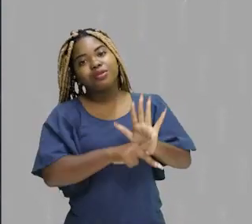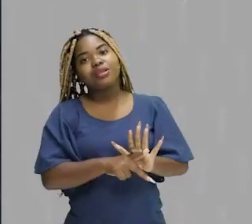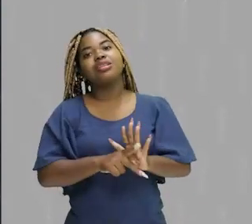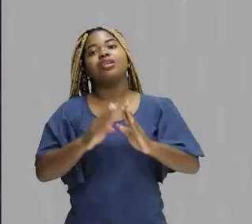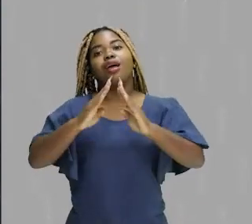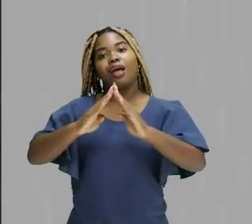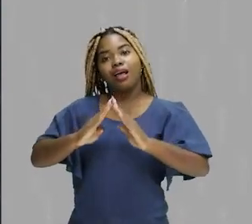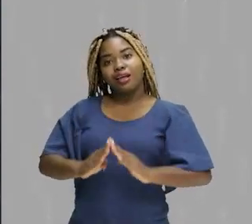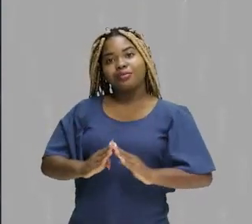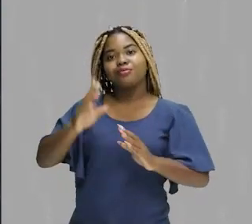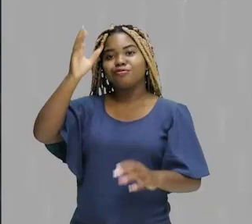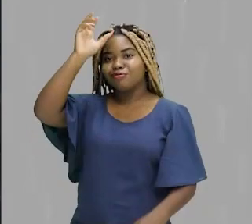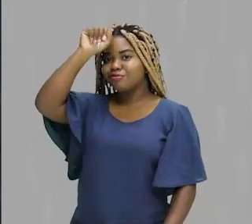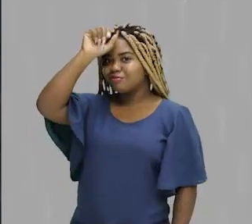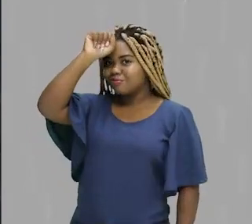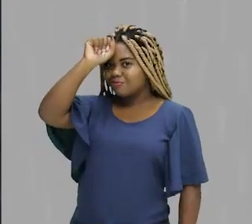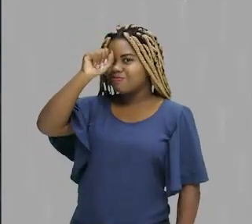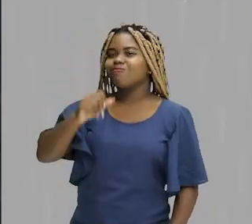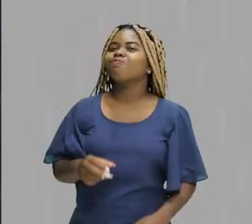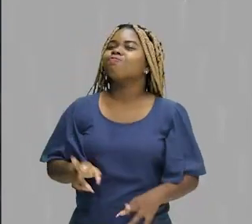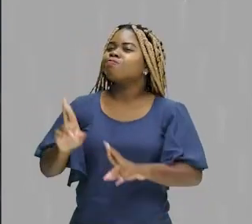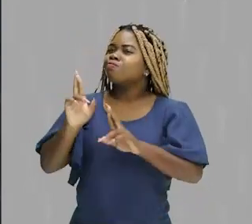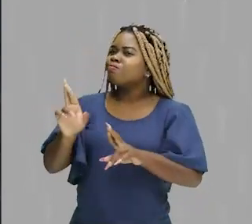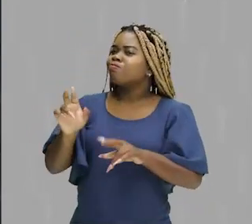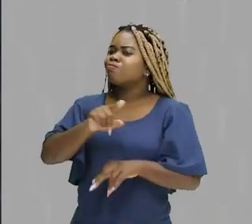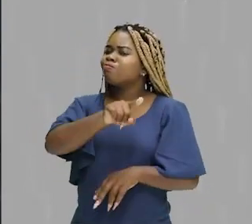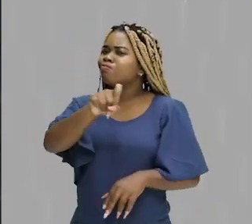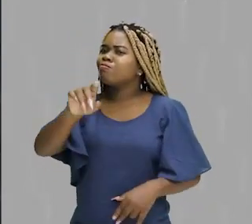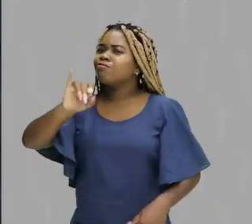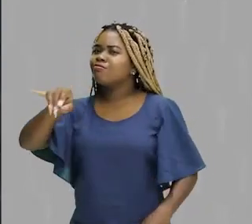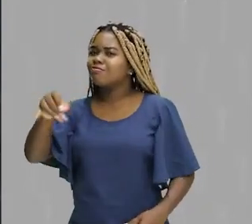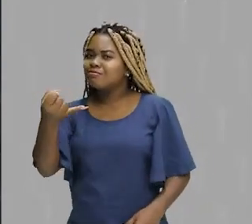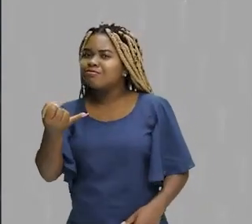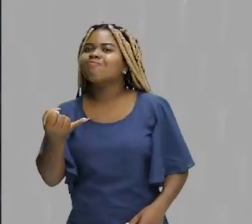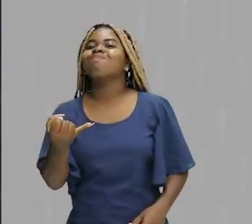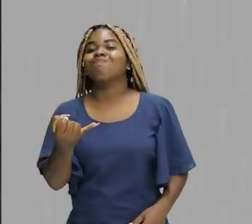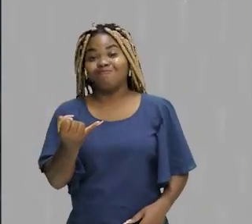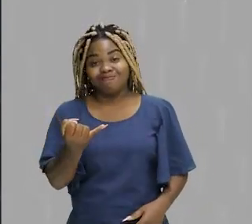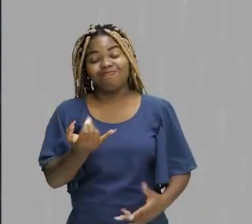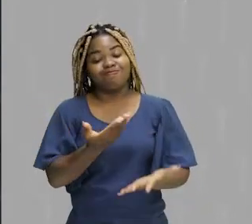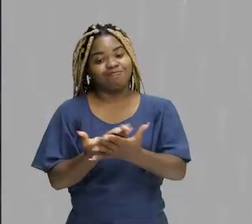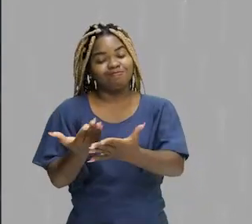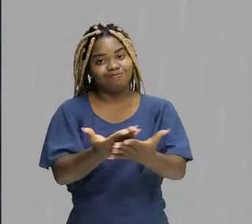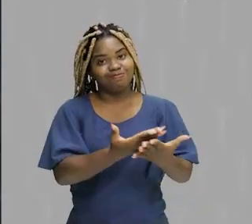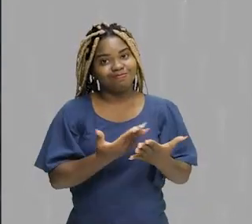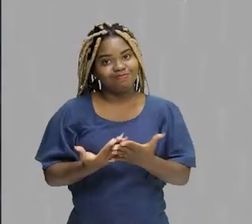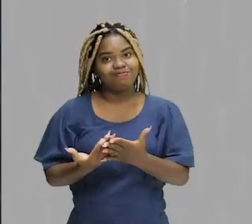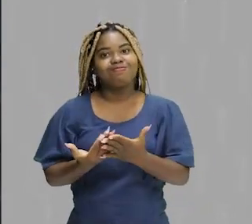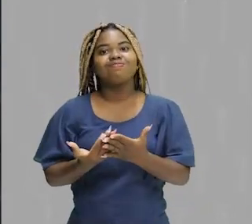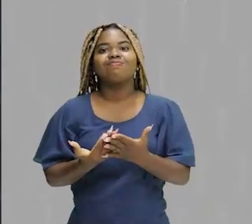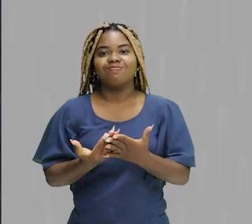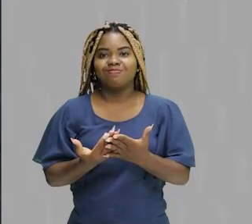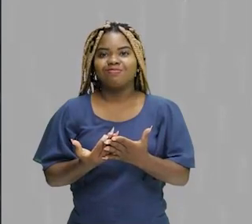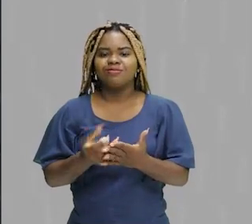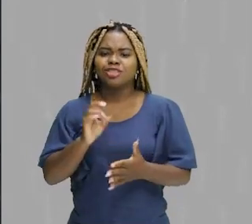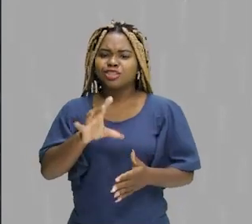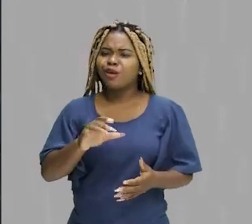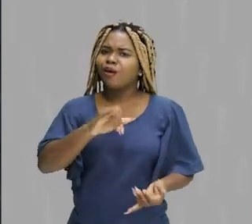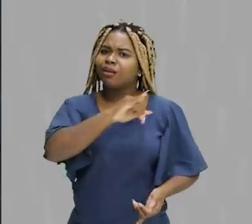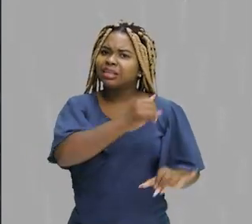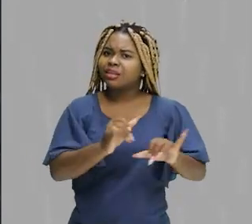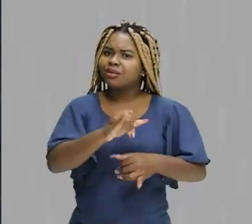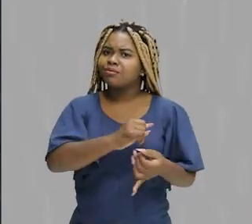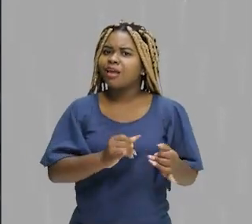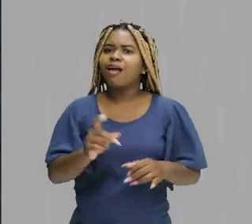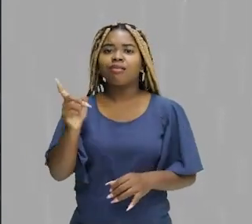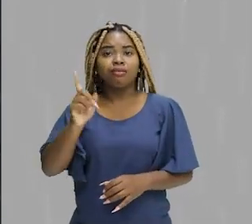Casa Aprendendo. Espero que vocês estejam aproveitando essas aulas, estejam acompanhando, não só Química, mas também todas as